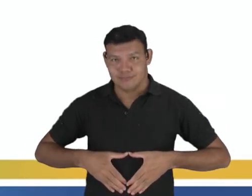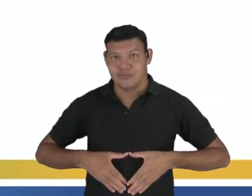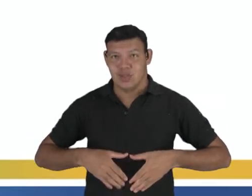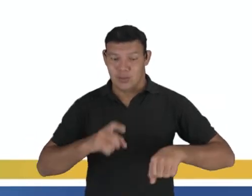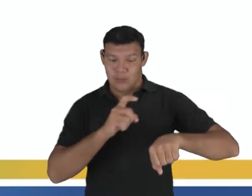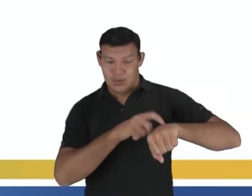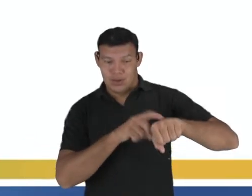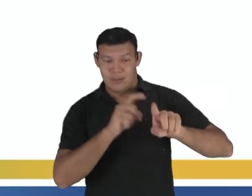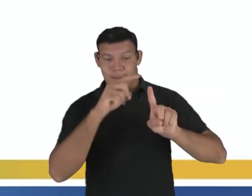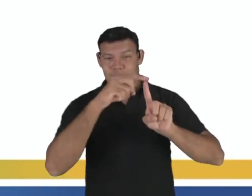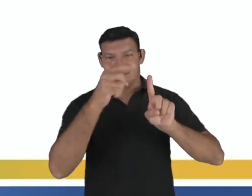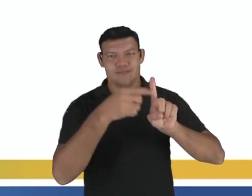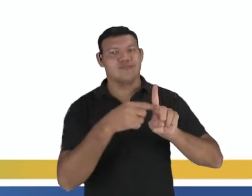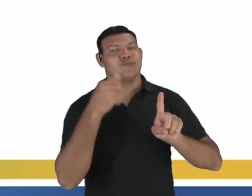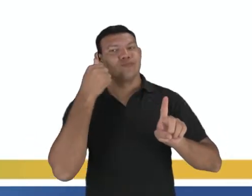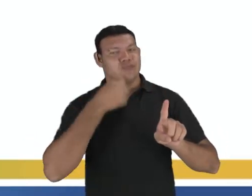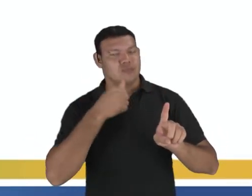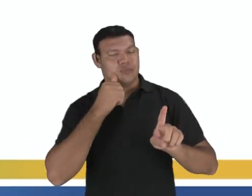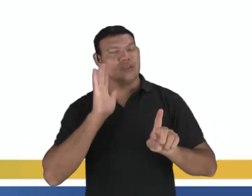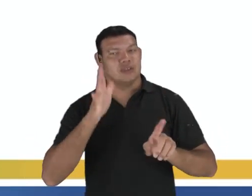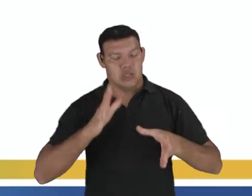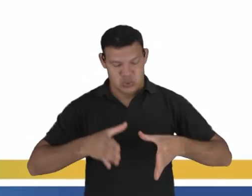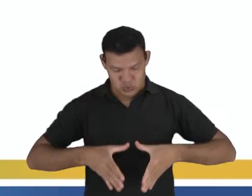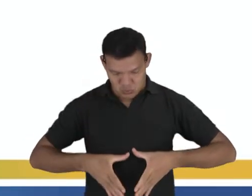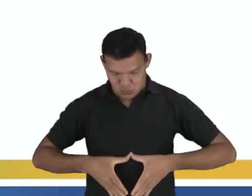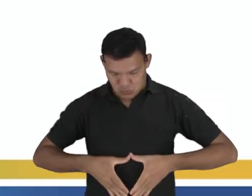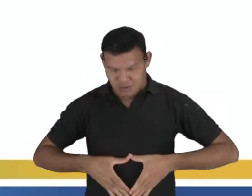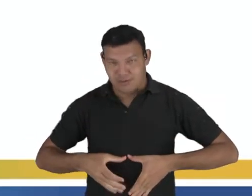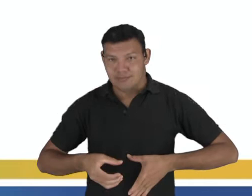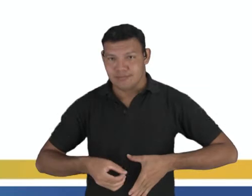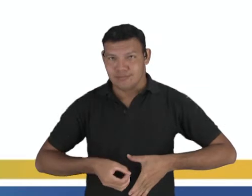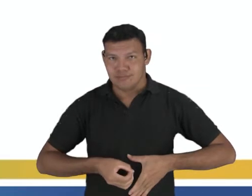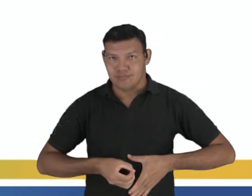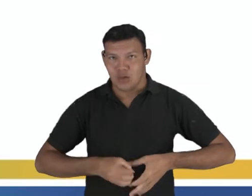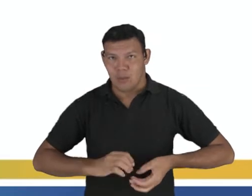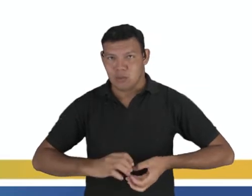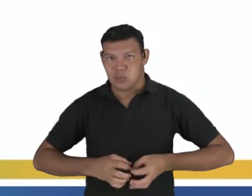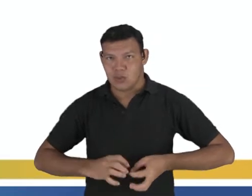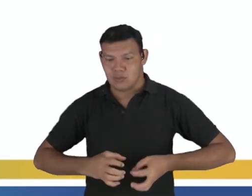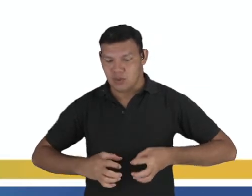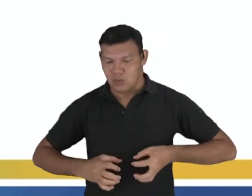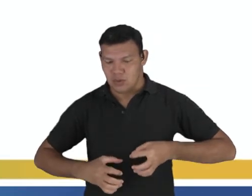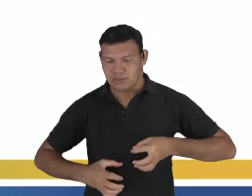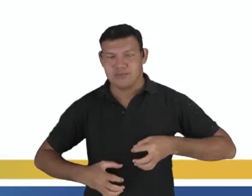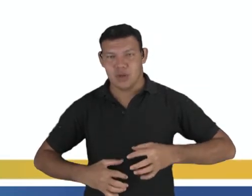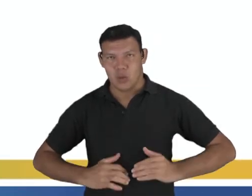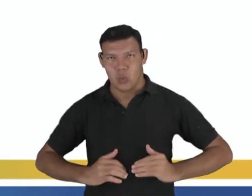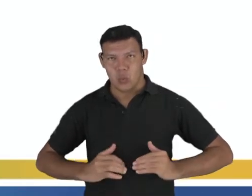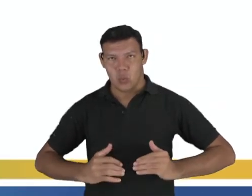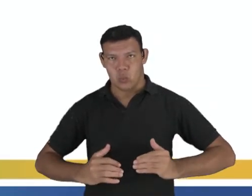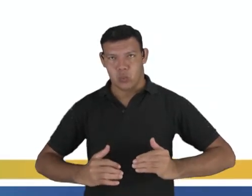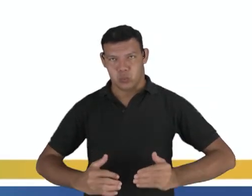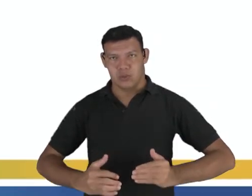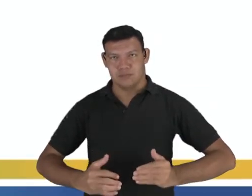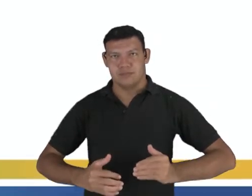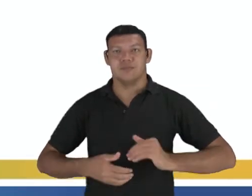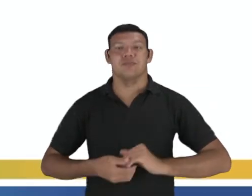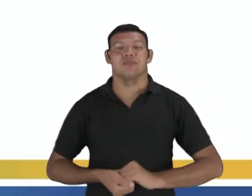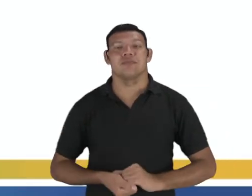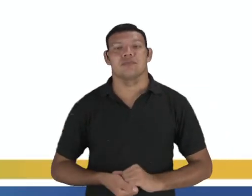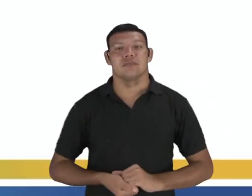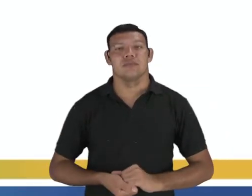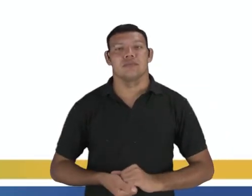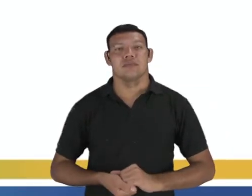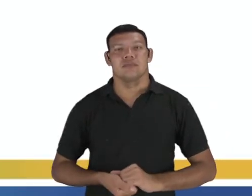gravidez né então a mulher está grávida ela já tem implantado no seu útero o zigoto que vai passar por um desenvolvimento embrionário Até